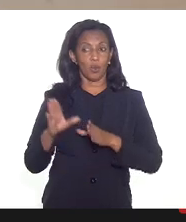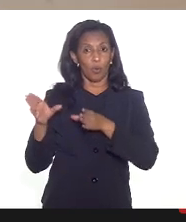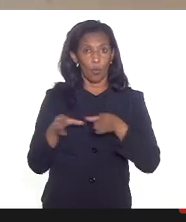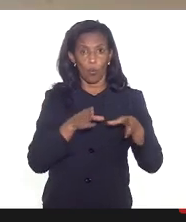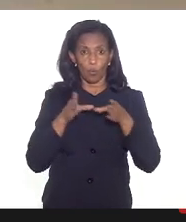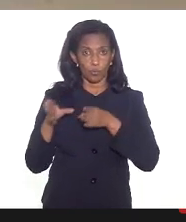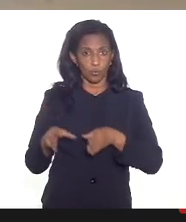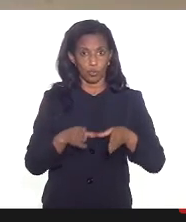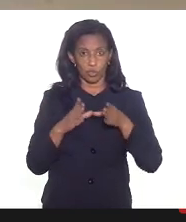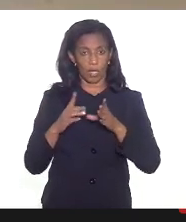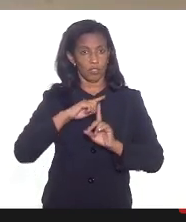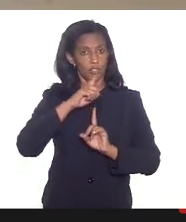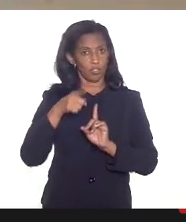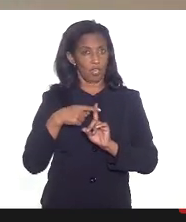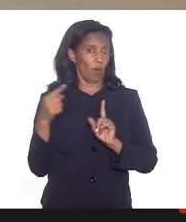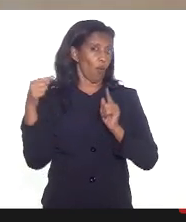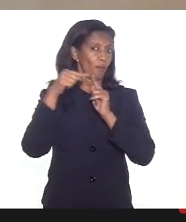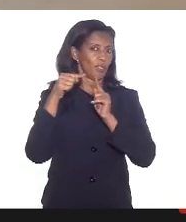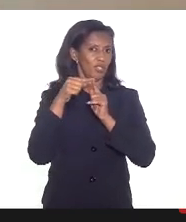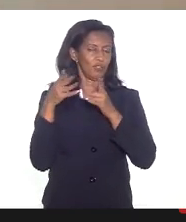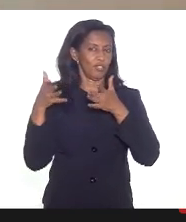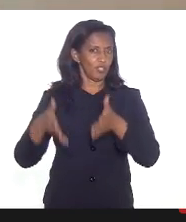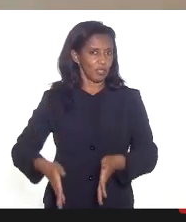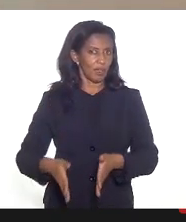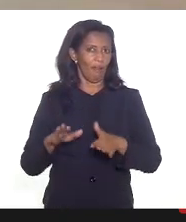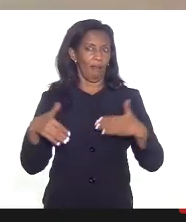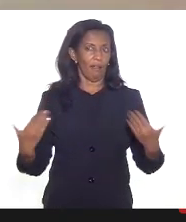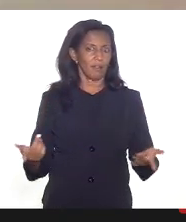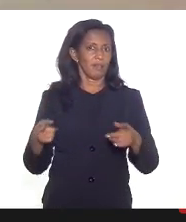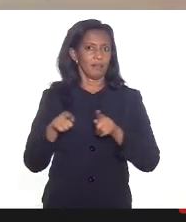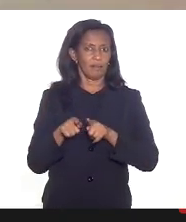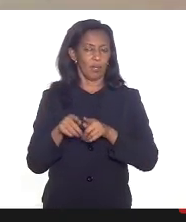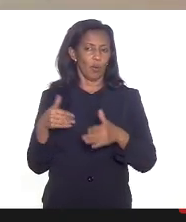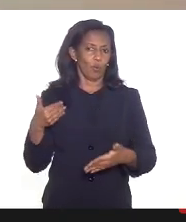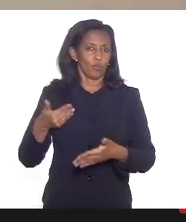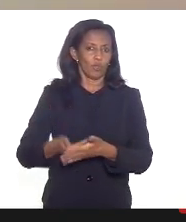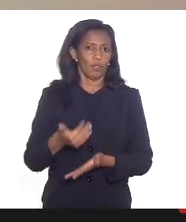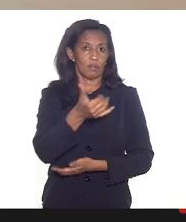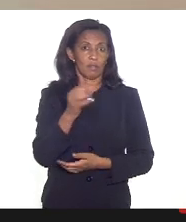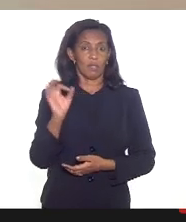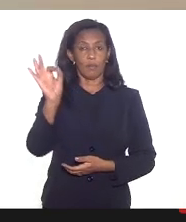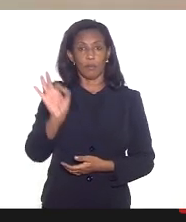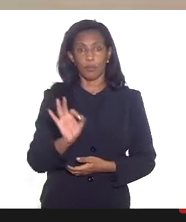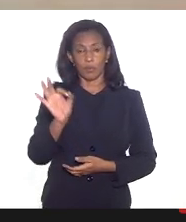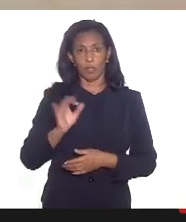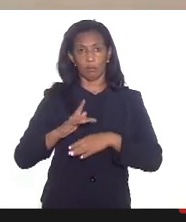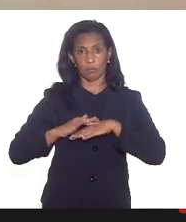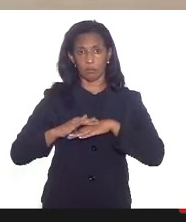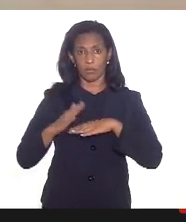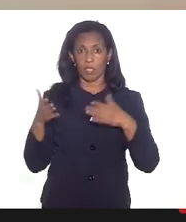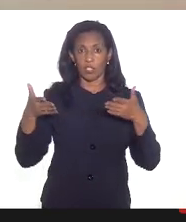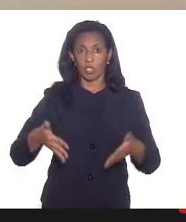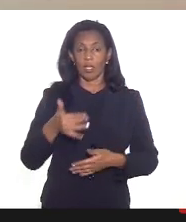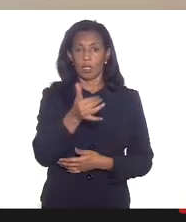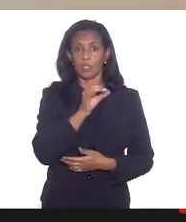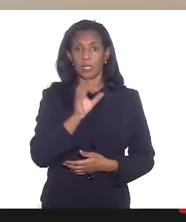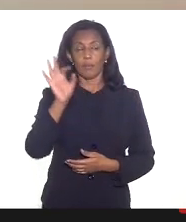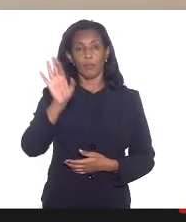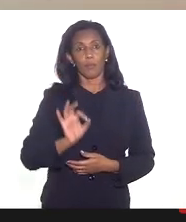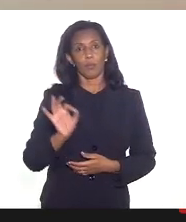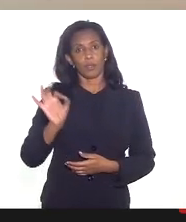de gestantes objetivo é chegar assim como chegar a 100 porcento de comunidades a chegar sem por